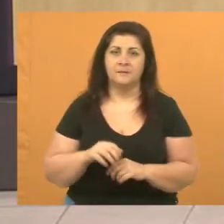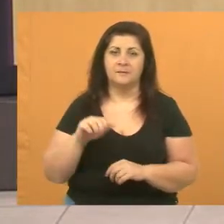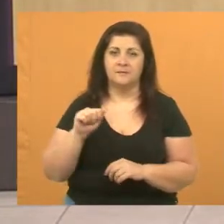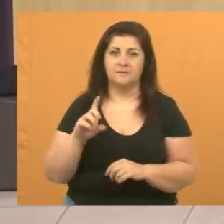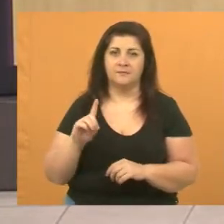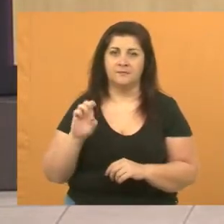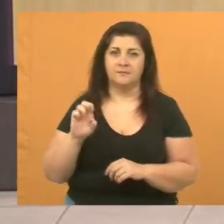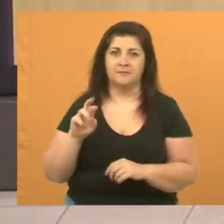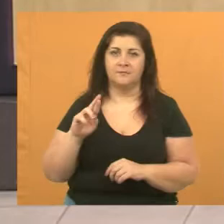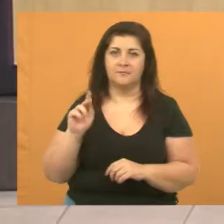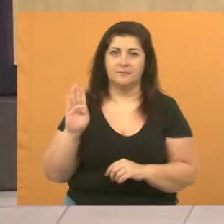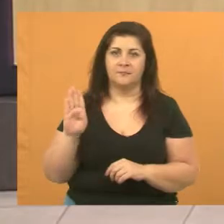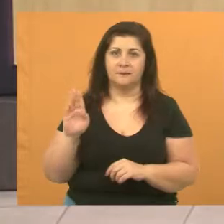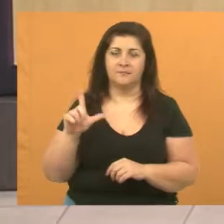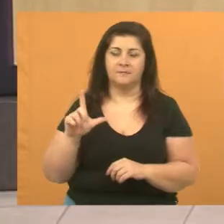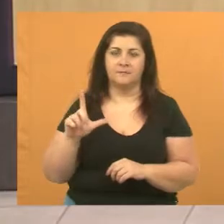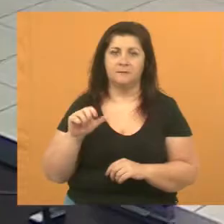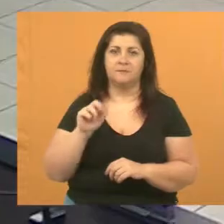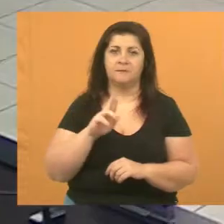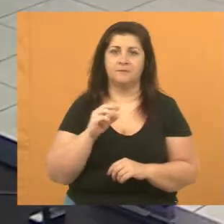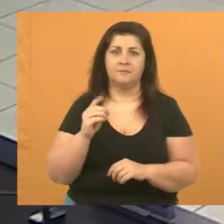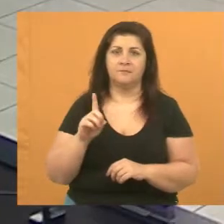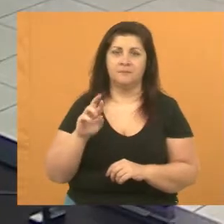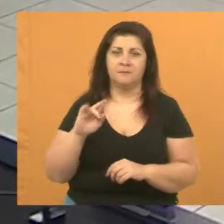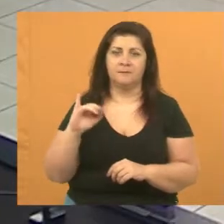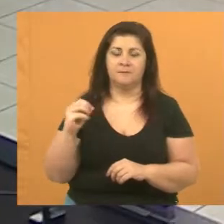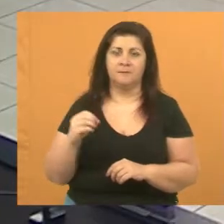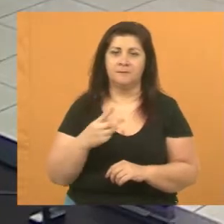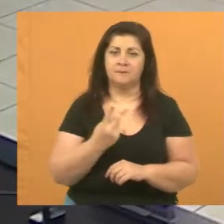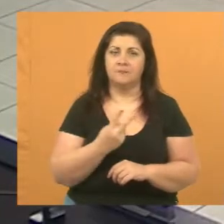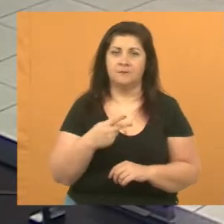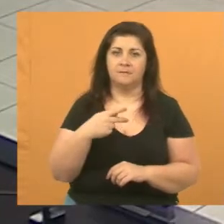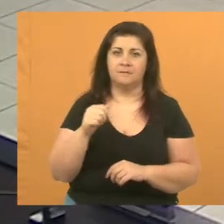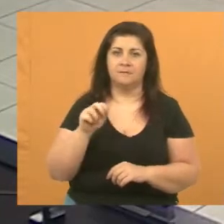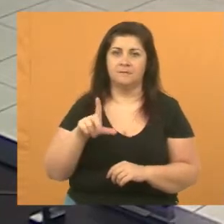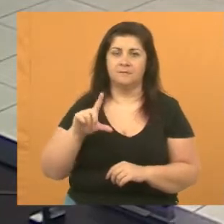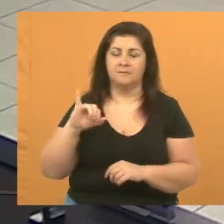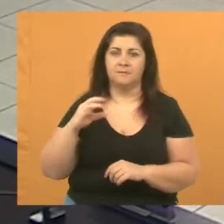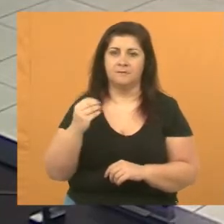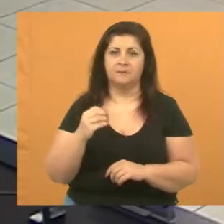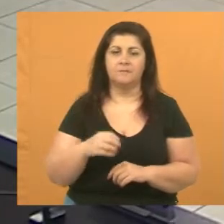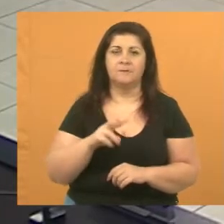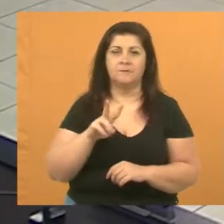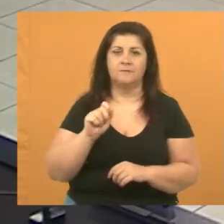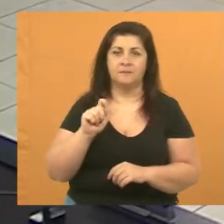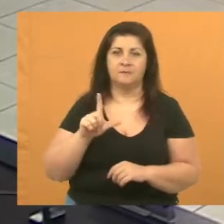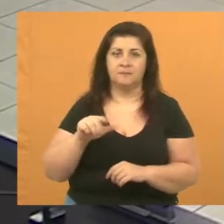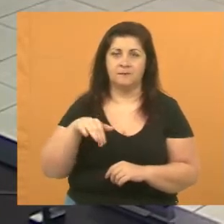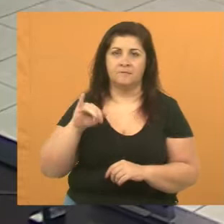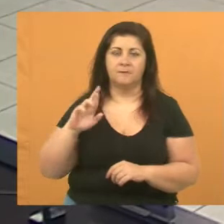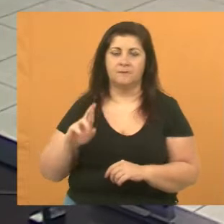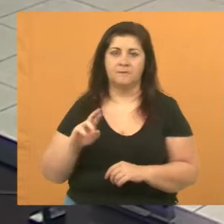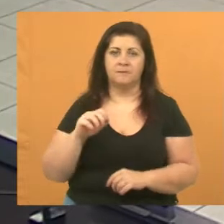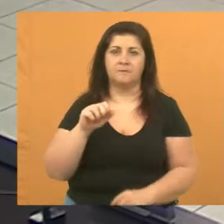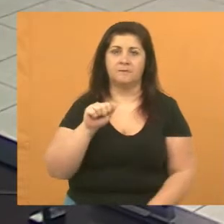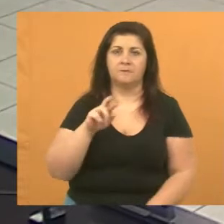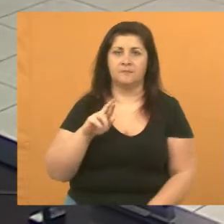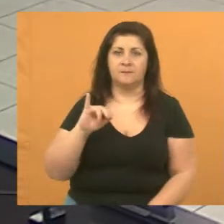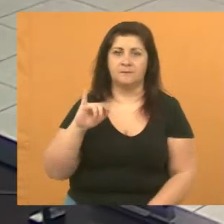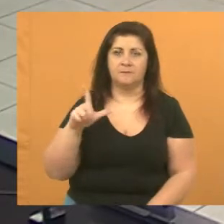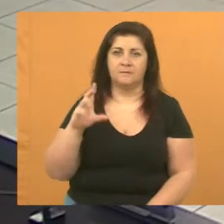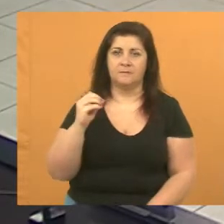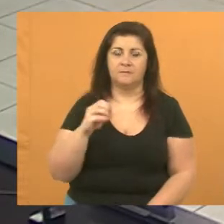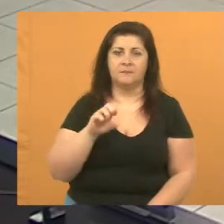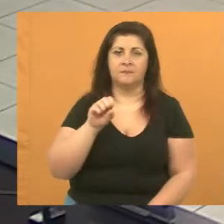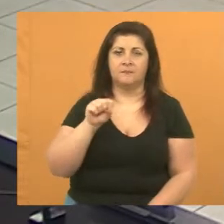Aderbal Sodré, Dr. Rodrigo Salomão, Juarez Araújo, Paulinho do Esporte, Luiz Flávio, Arildo Batista, Valmir do Parque Meia Lua, Paulinho dos Condutores e a